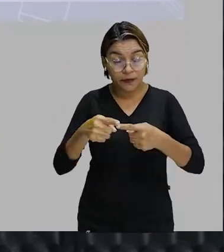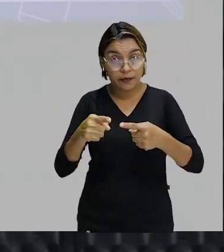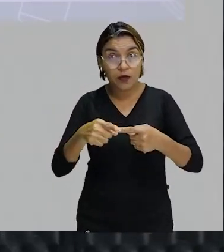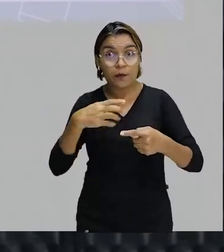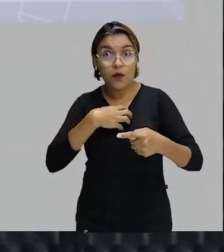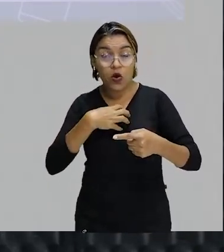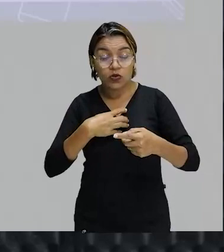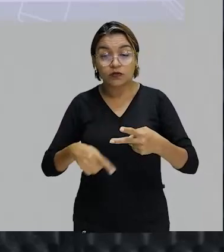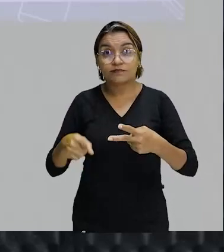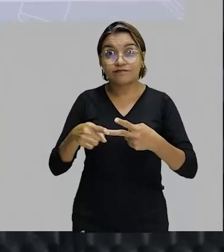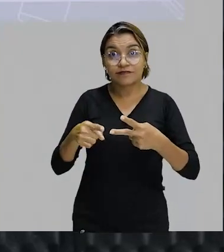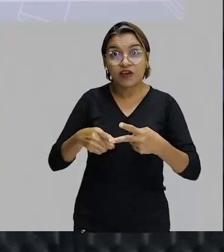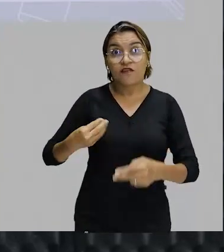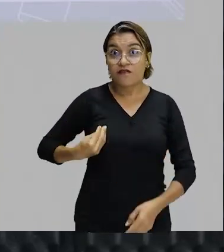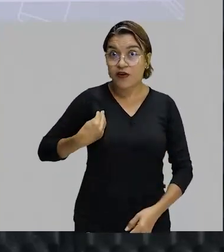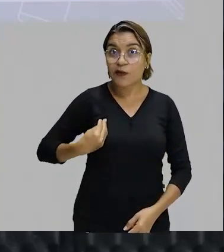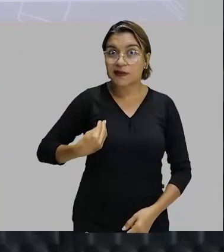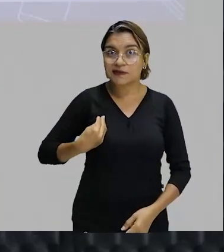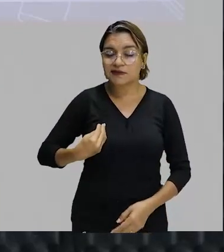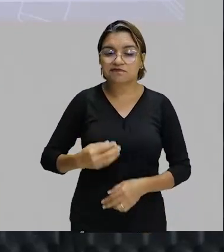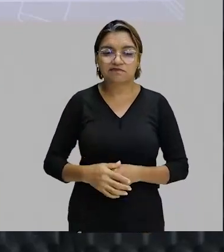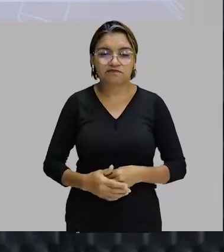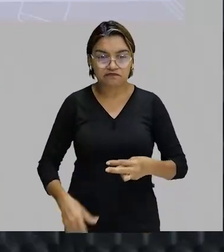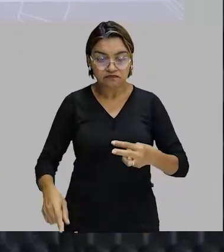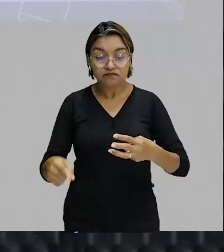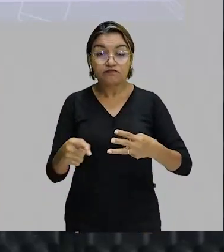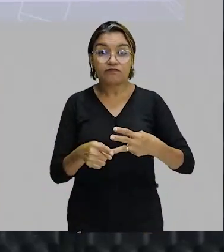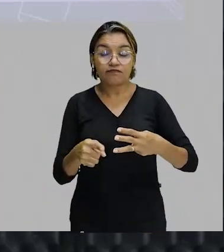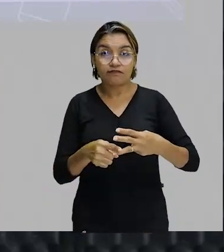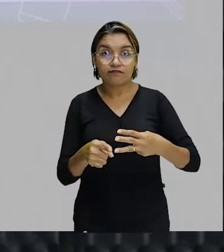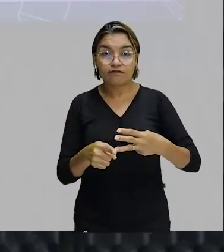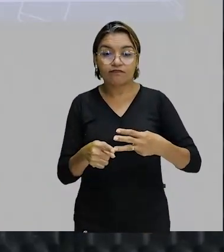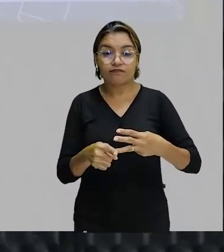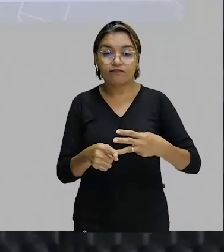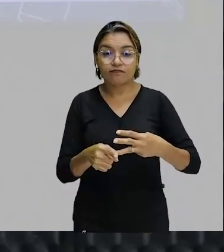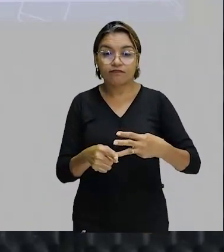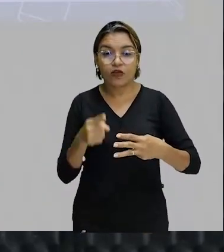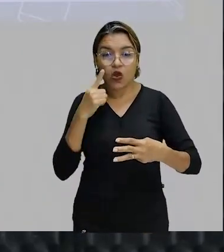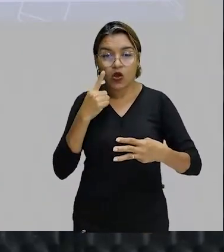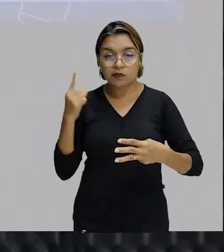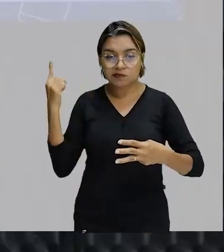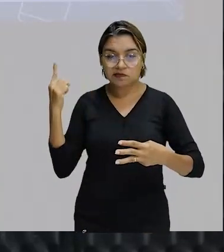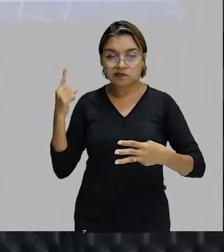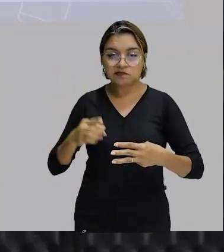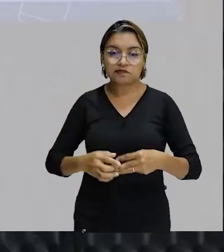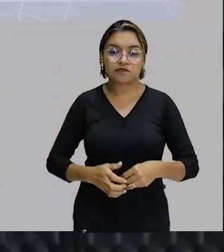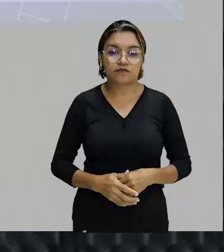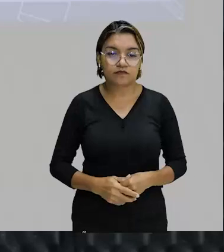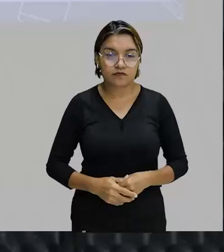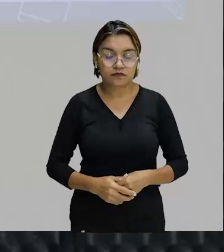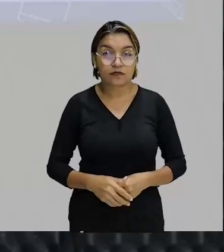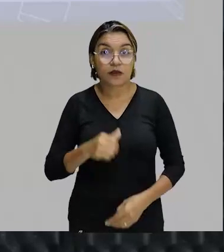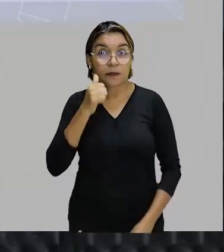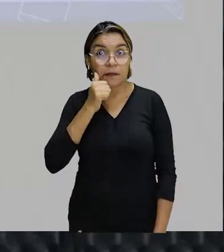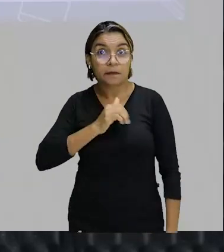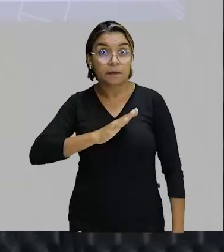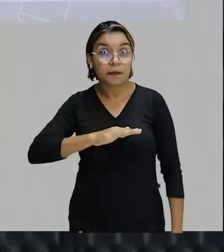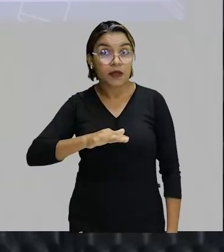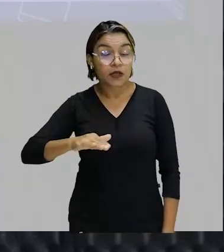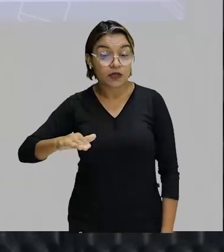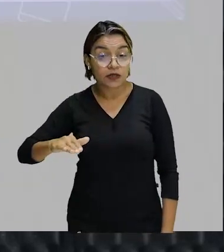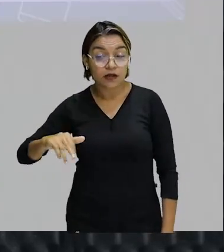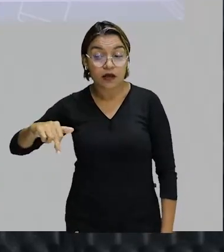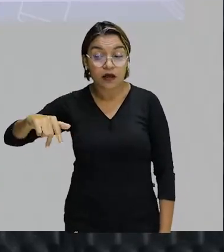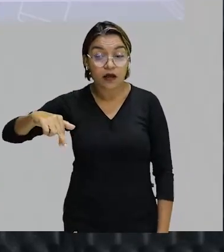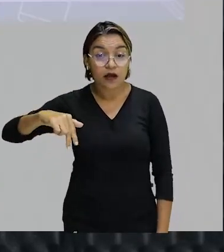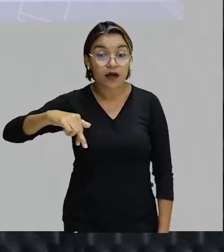modo, aqui eu indico a frequência. No exemplo de baixo, the girl is walking at night. A menina está